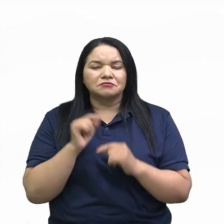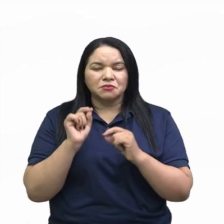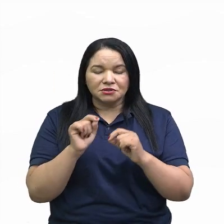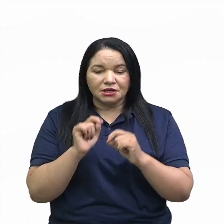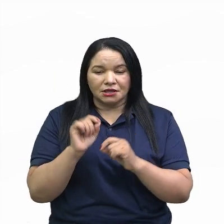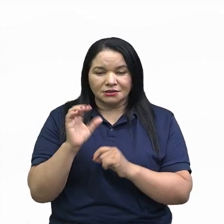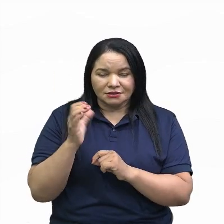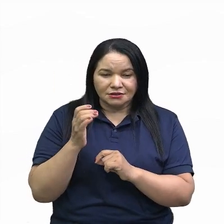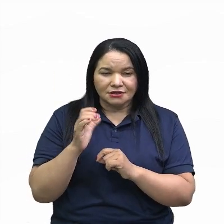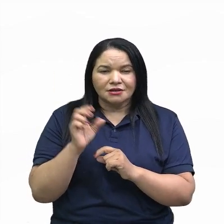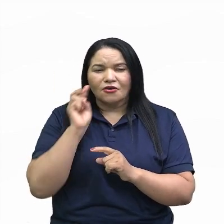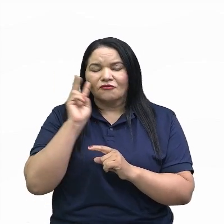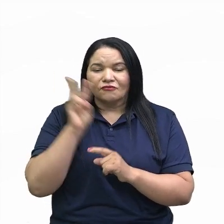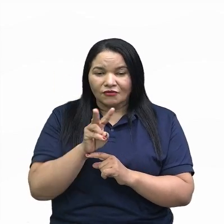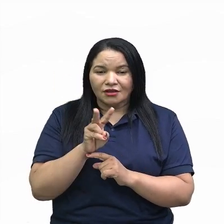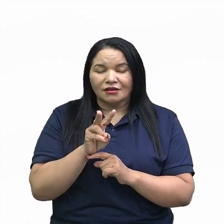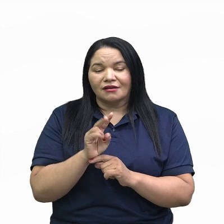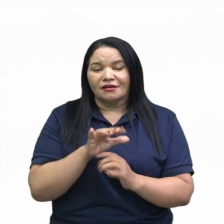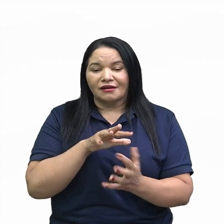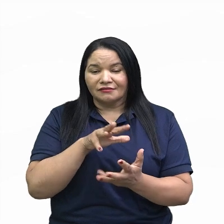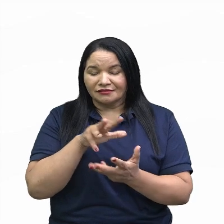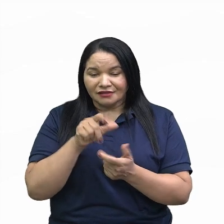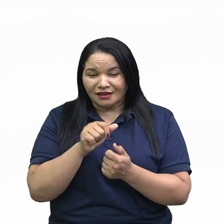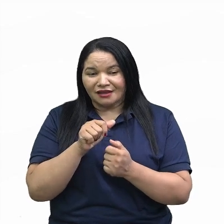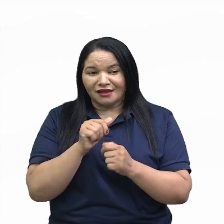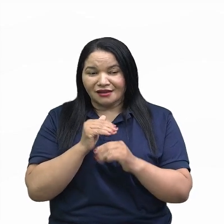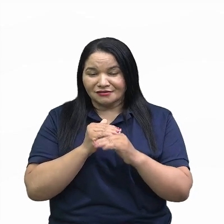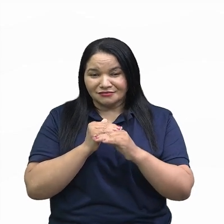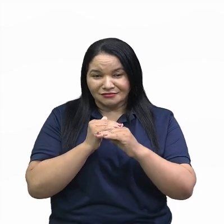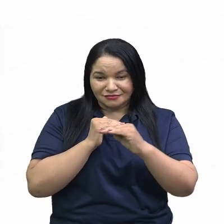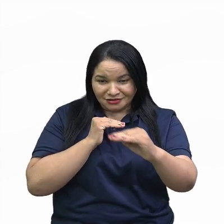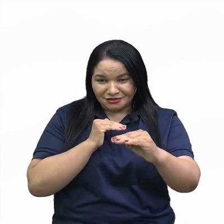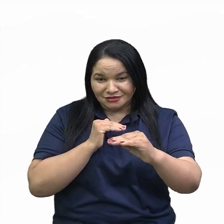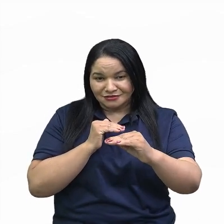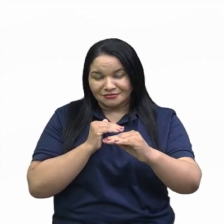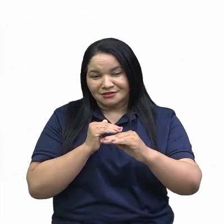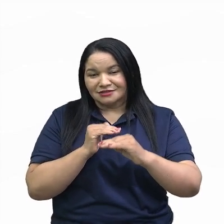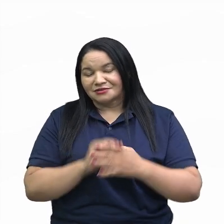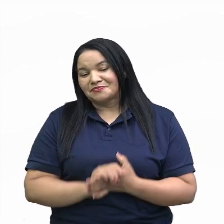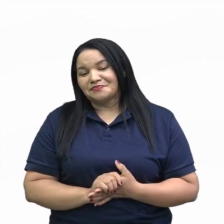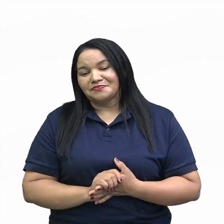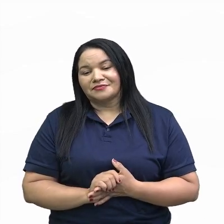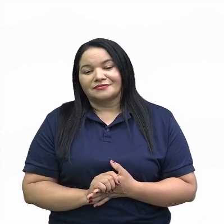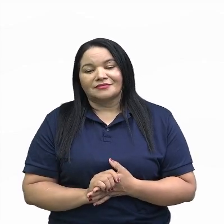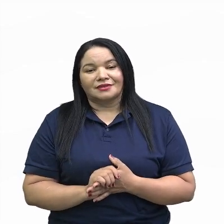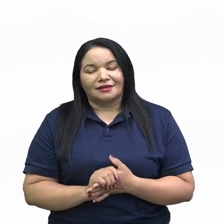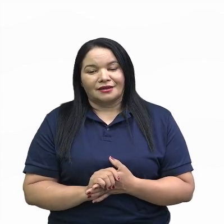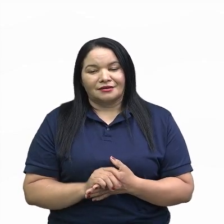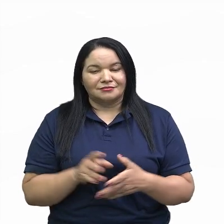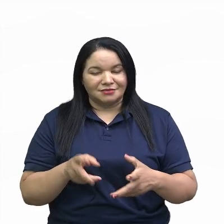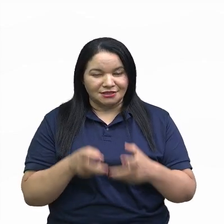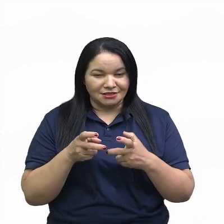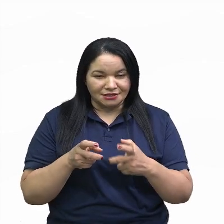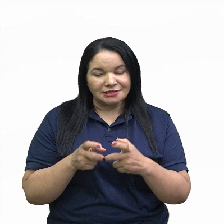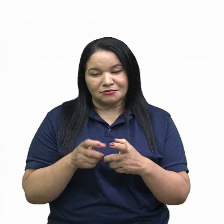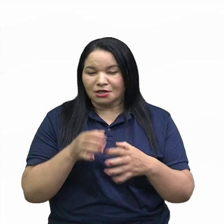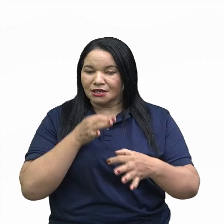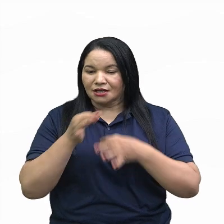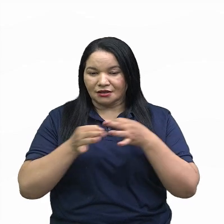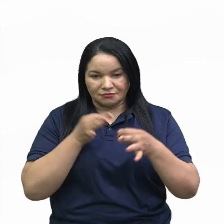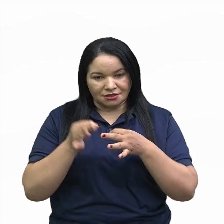perceber a verdade. A Terra sempre foi plana. Observe que nesse movimento argumentativo